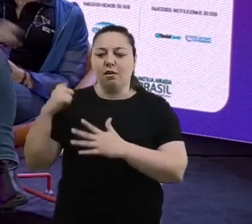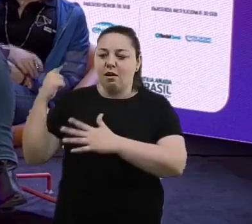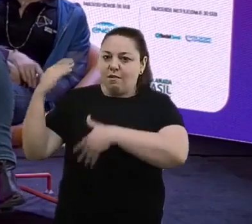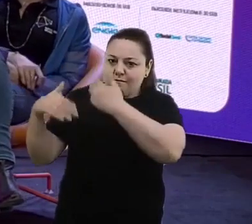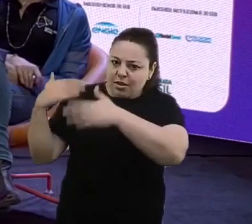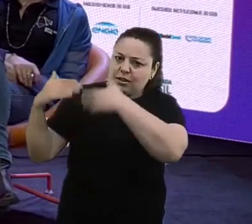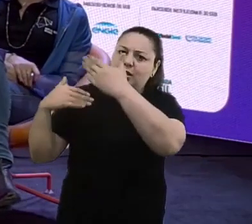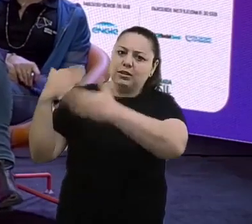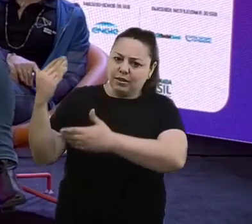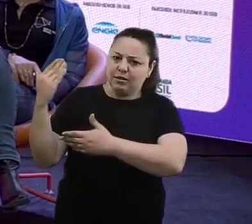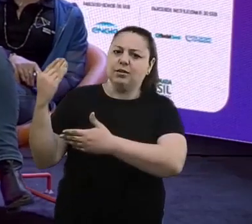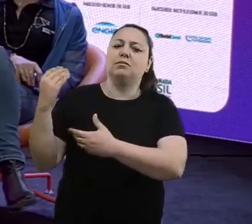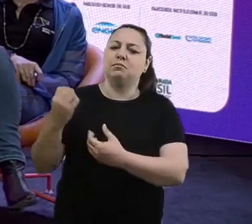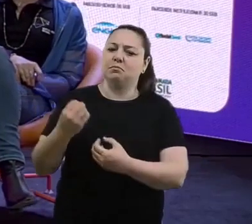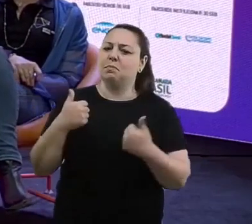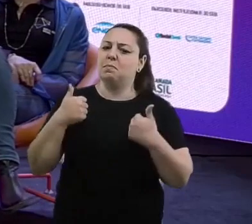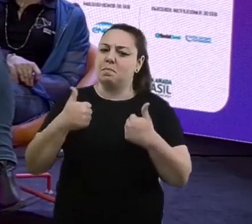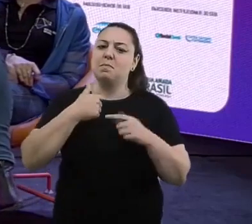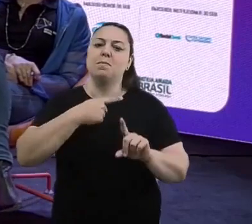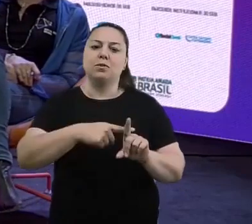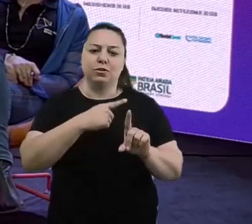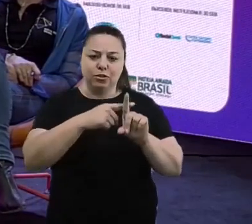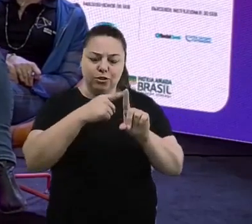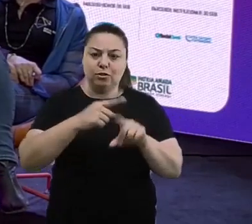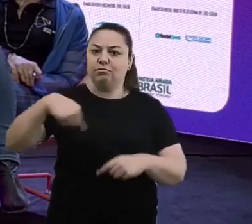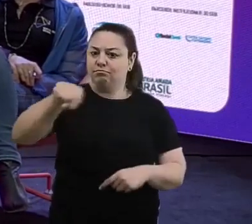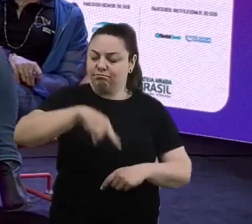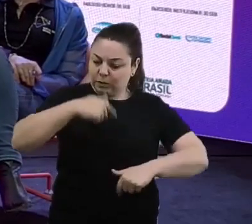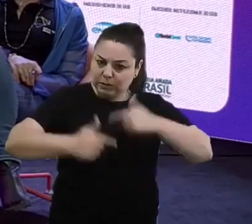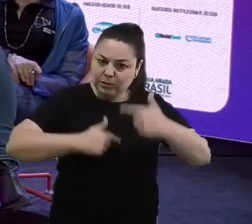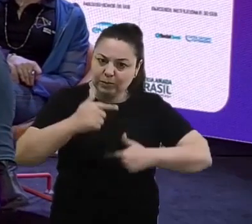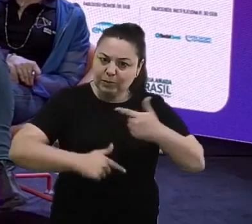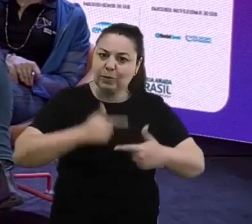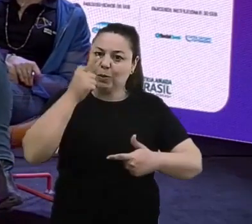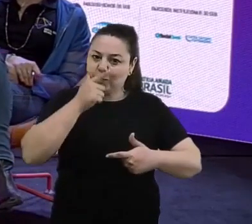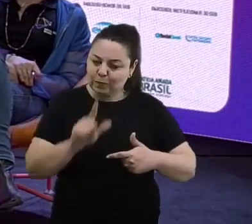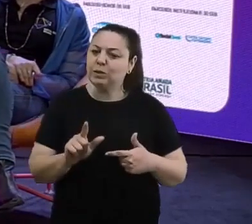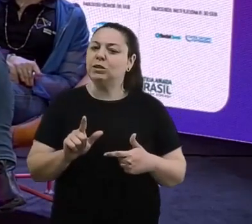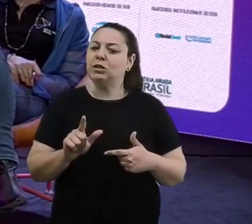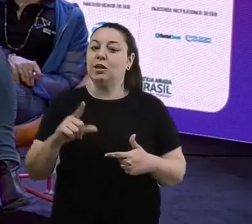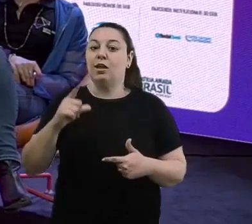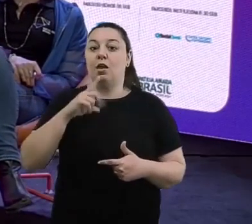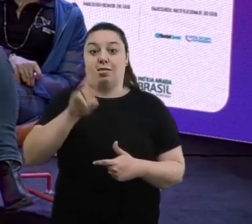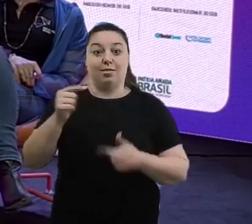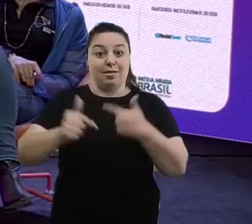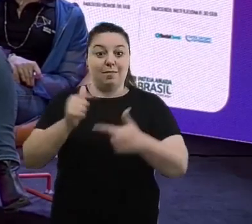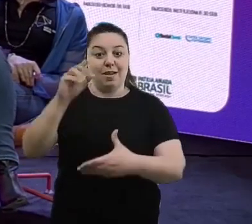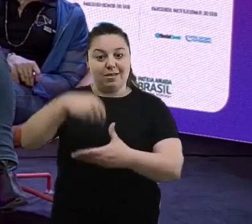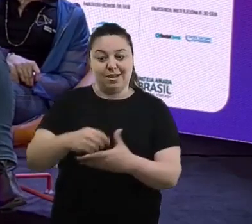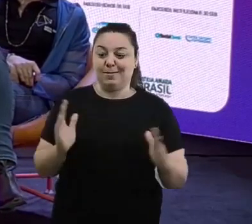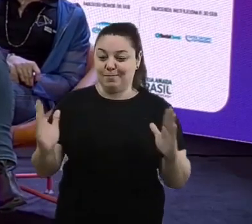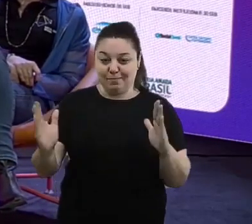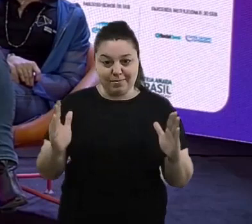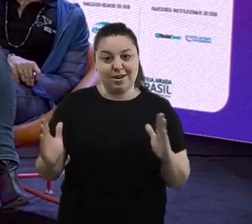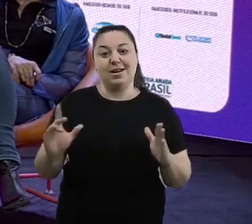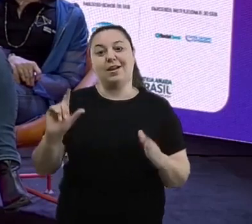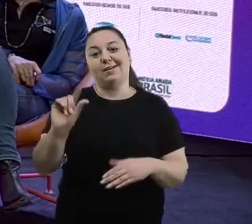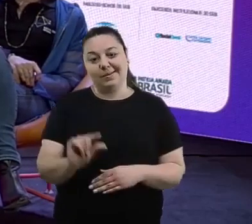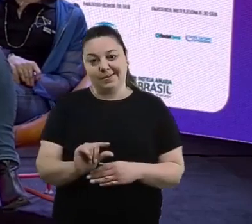propriedade. Então, diante desse contexto, o nosso objetivo aqui foi automatizar o monitoramento da produção da proteína animal em Minas